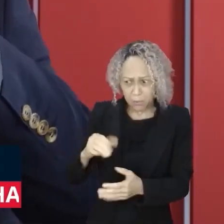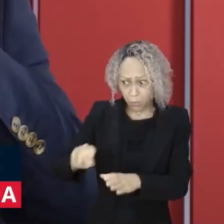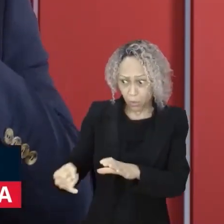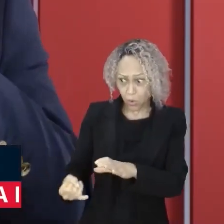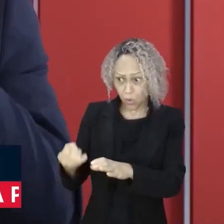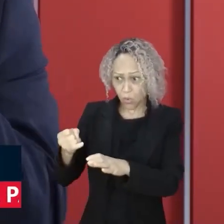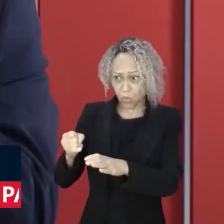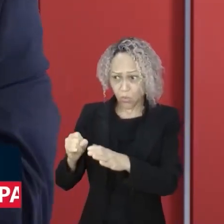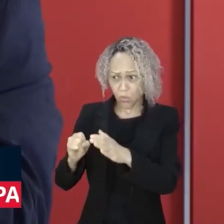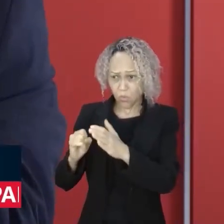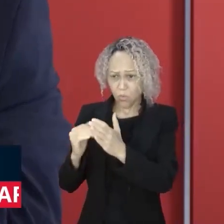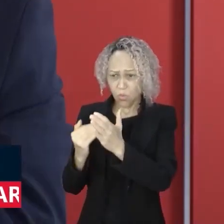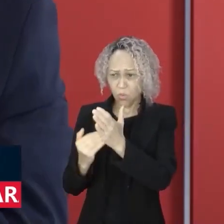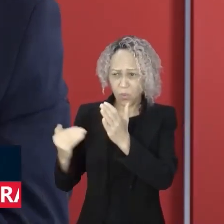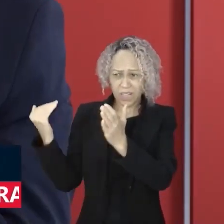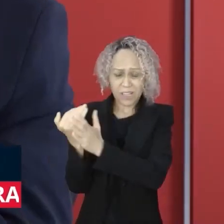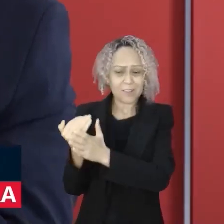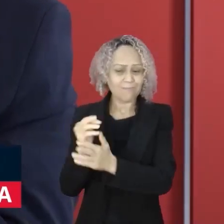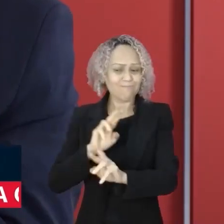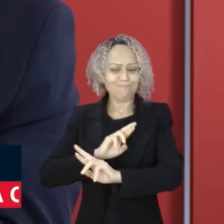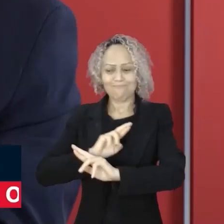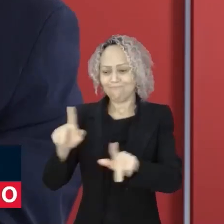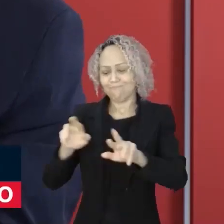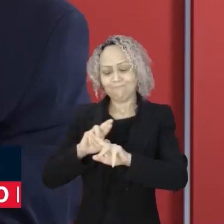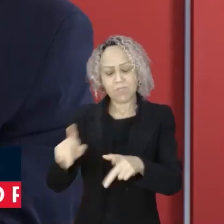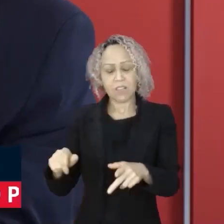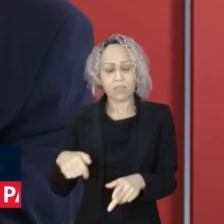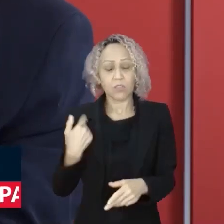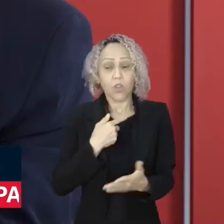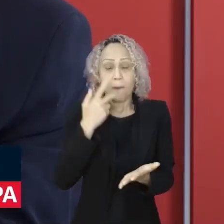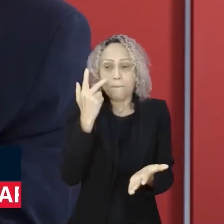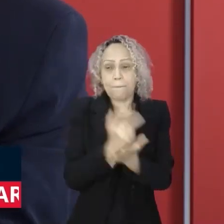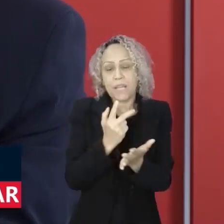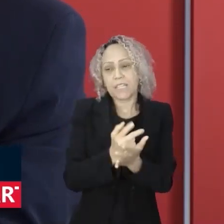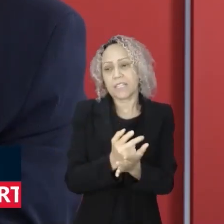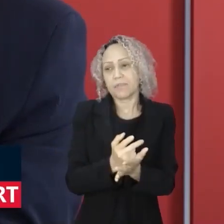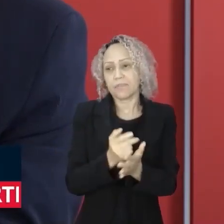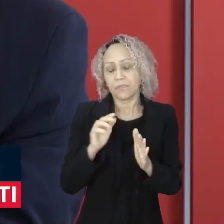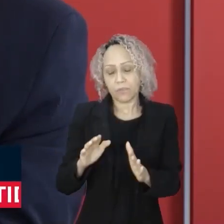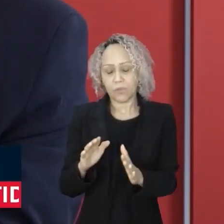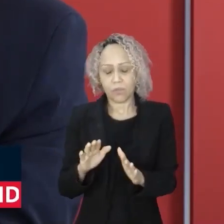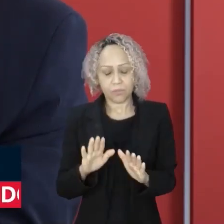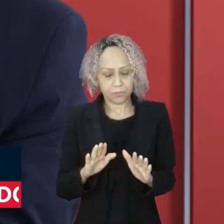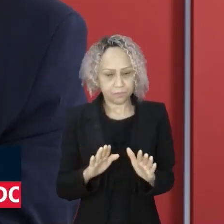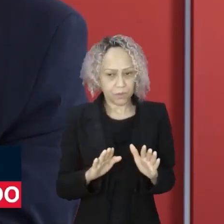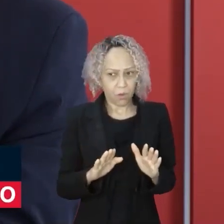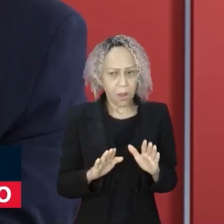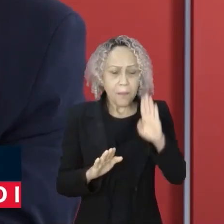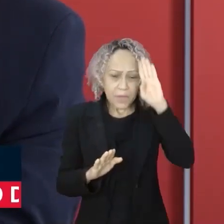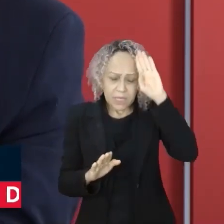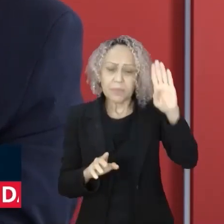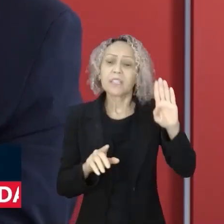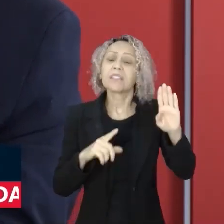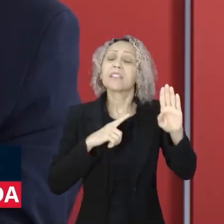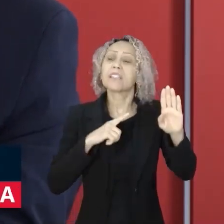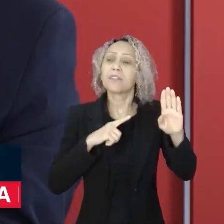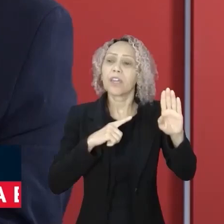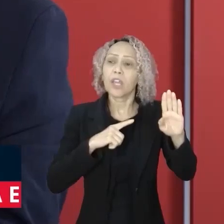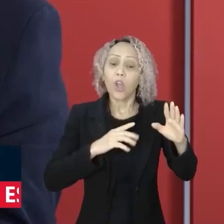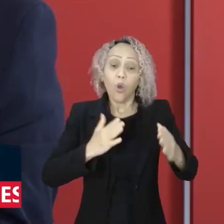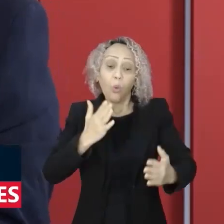juro e em algumas situações, principalmente quando é comida na veia, direto, e quando é